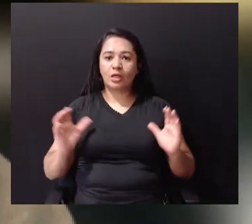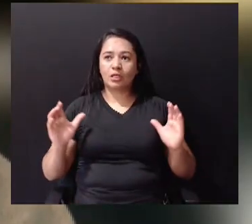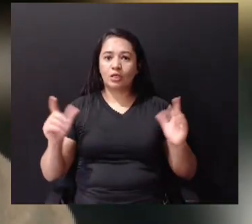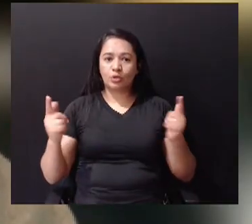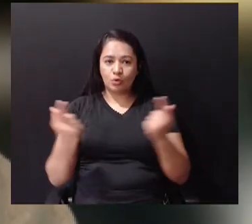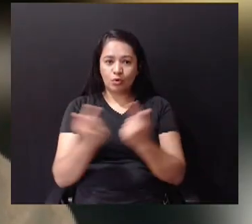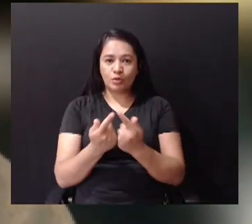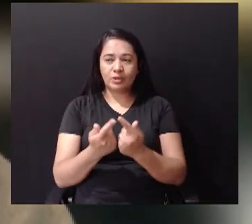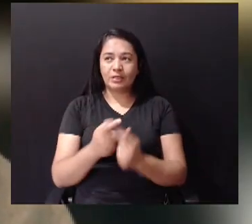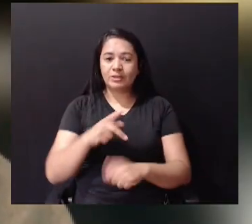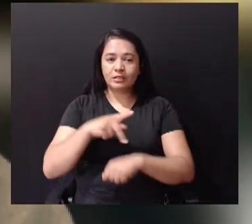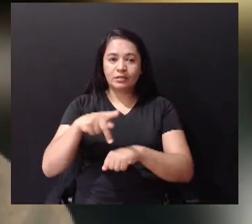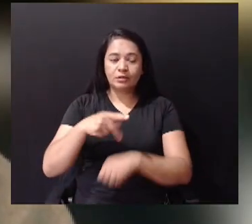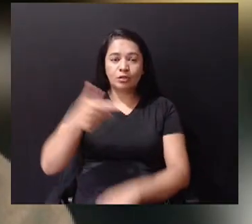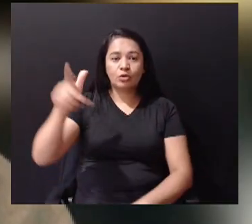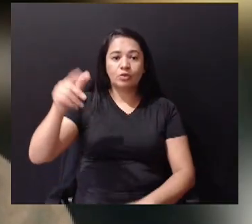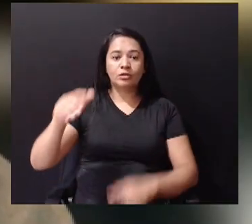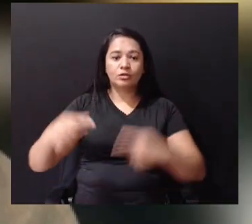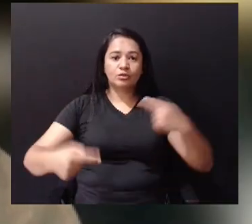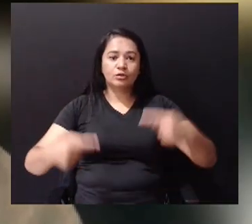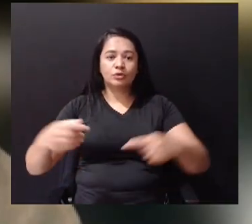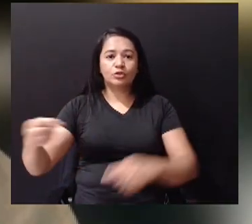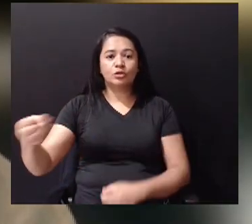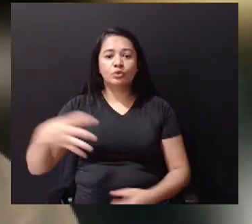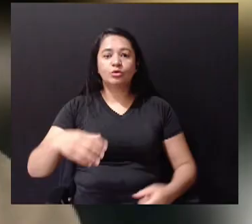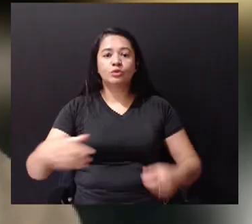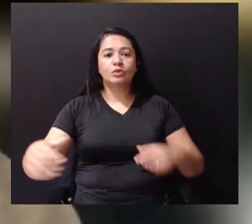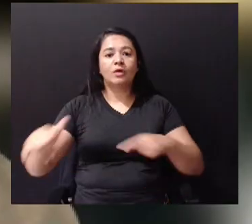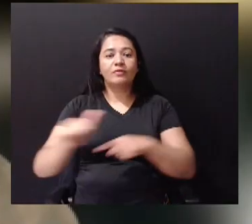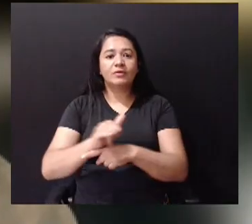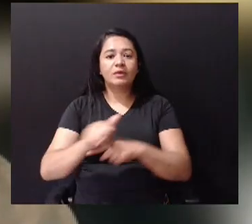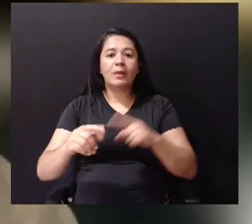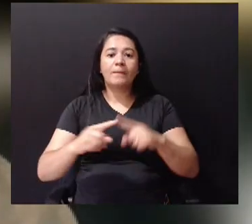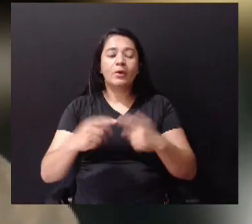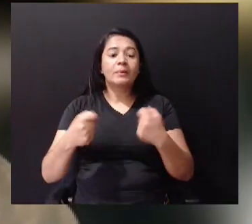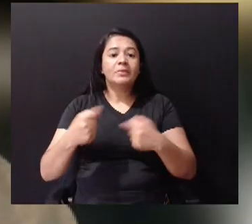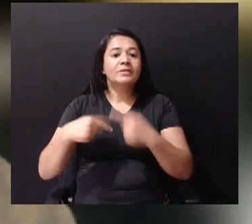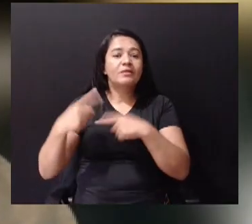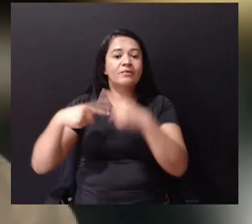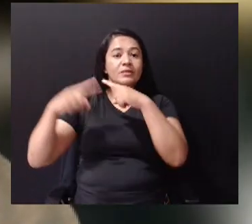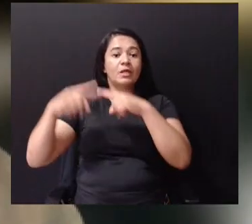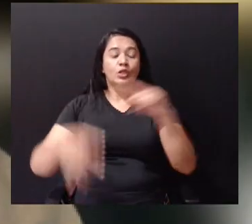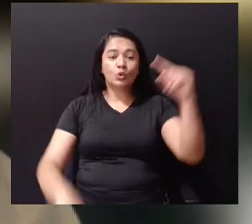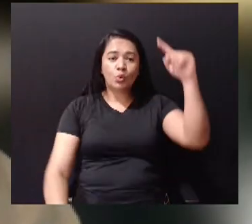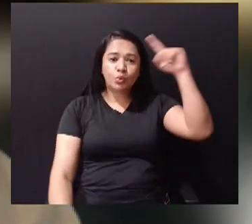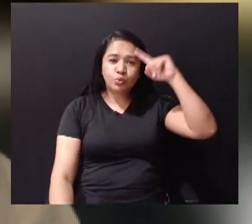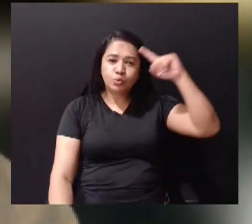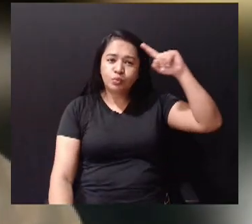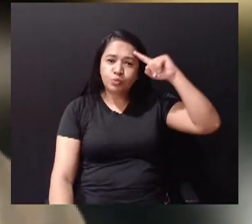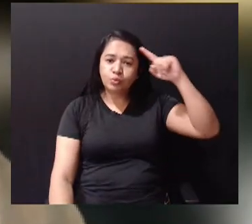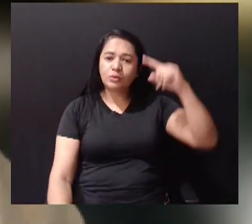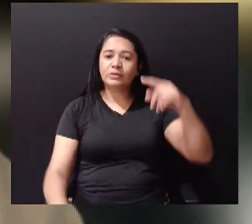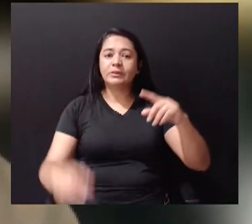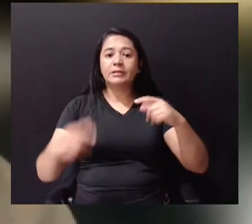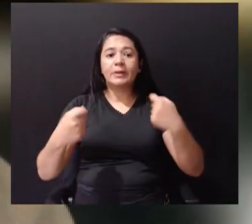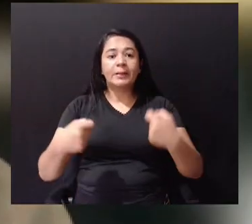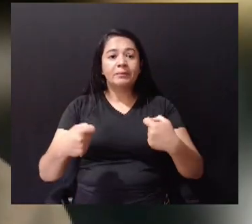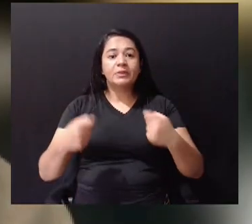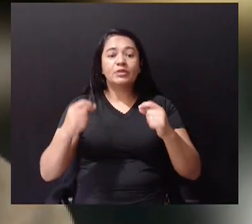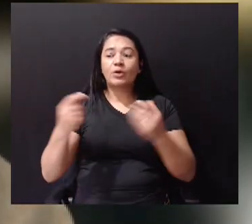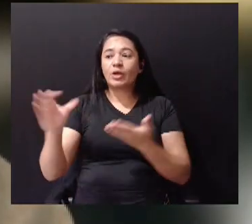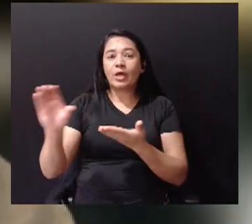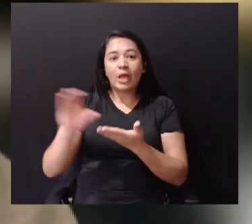novas estratégias. Por quê? Porque tem que avançar todo dia, né? E esse avanço depende de recursos, e recursos são